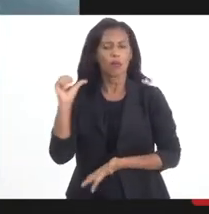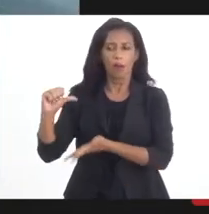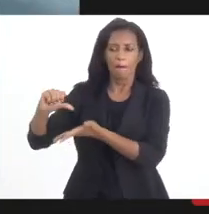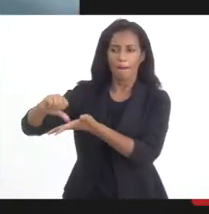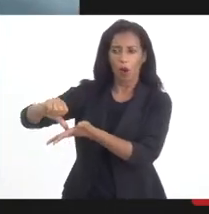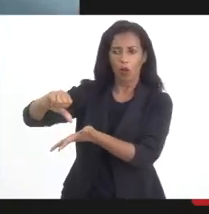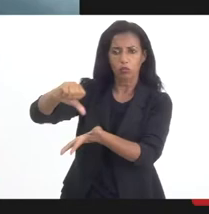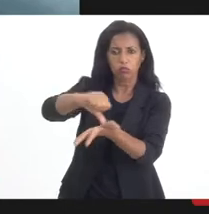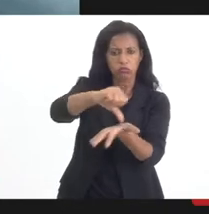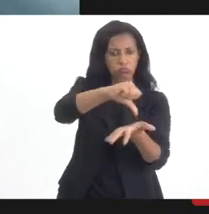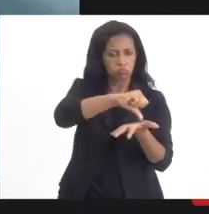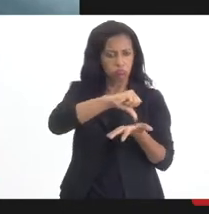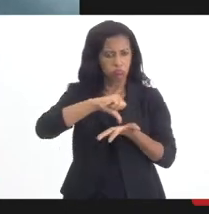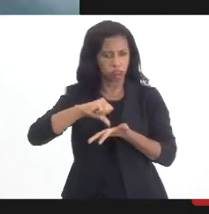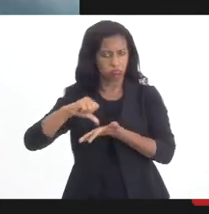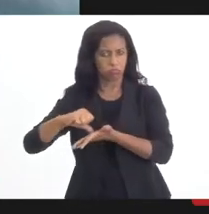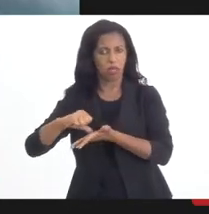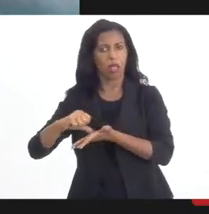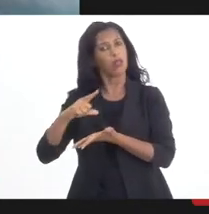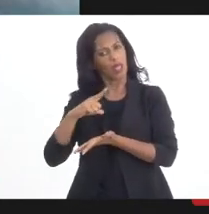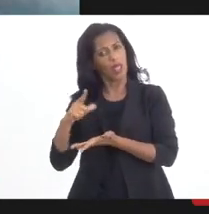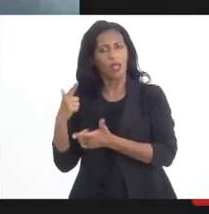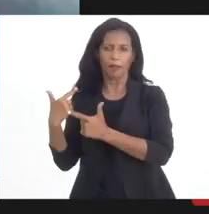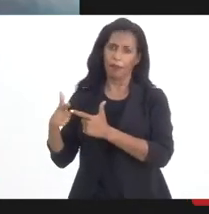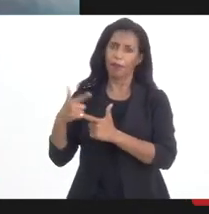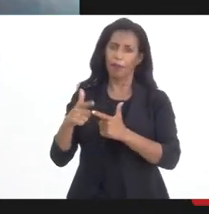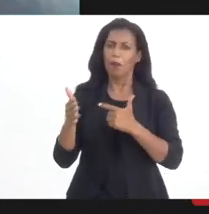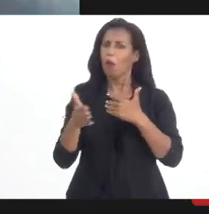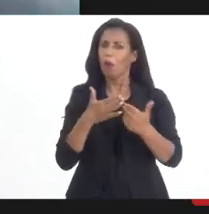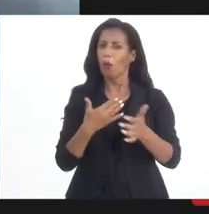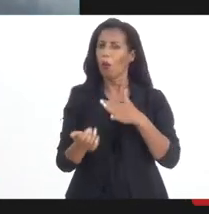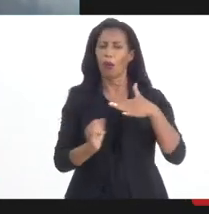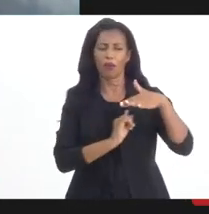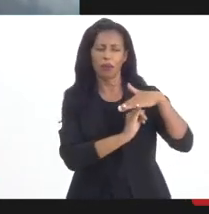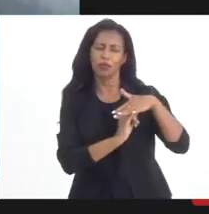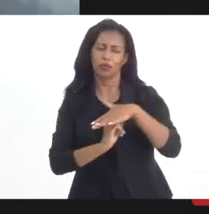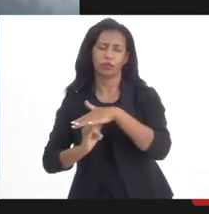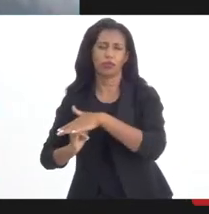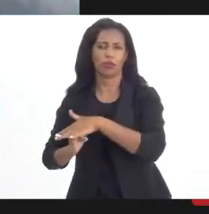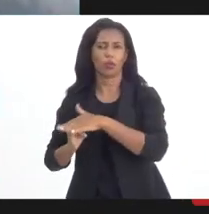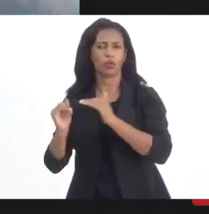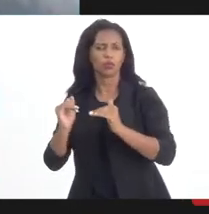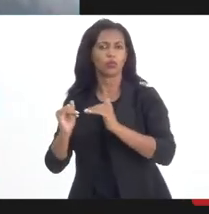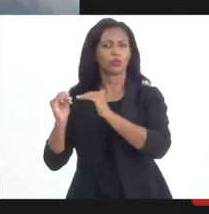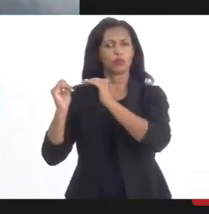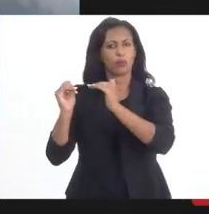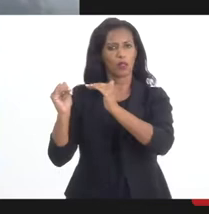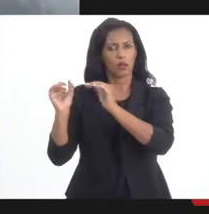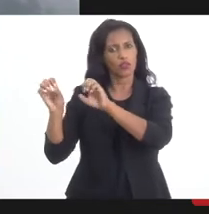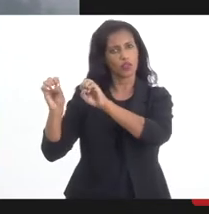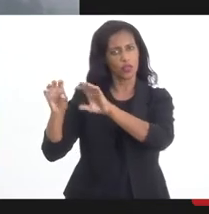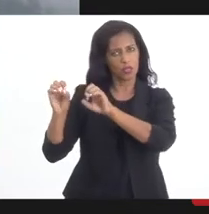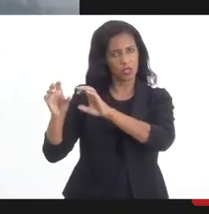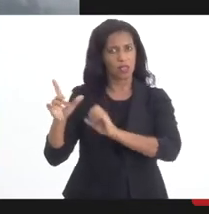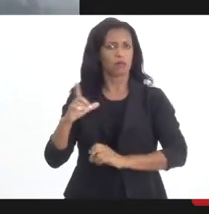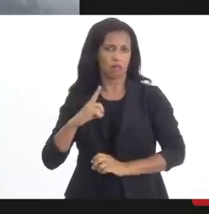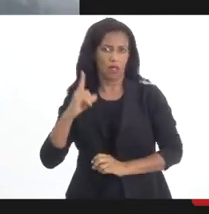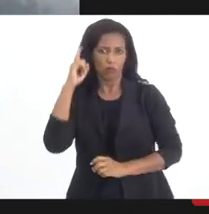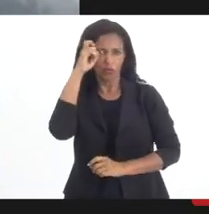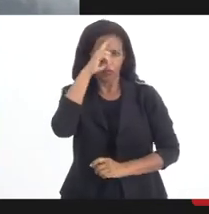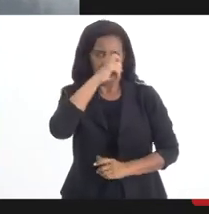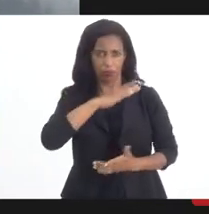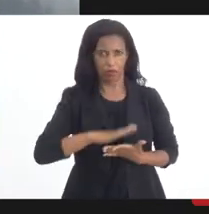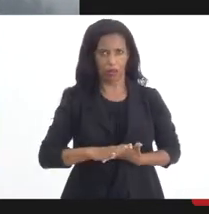polos apresenta alguns problemas. Como qualquer instituição superior no nosso país, temos essas